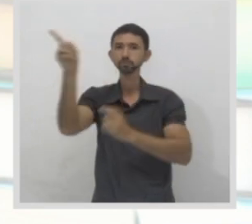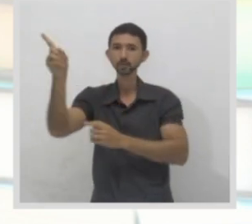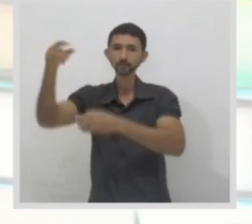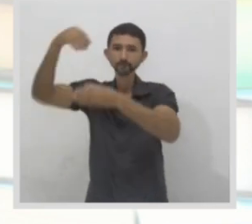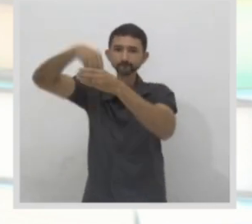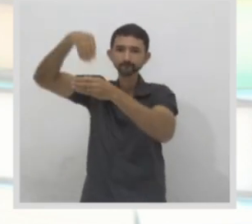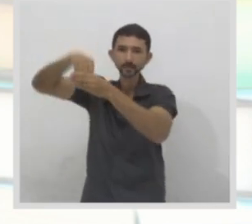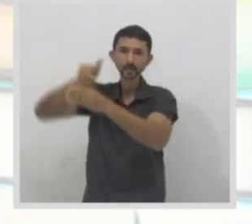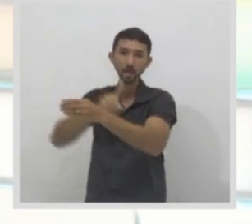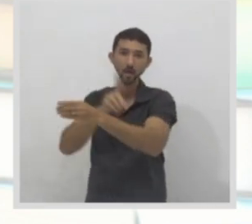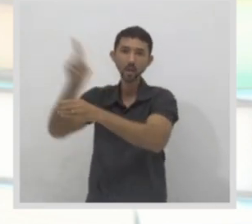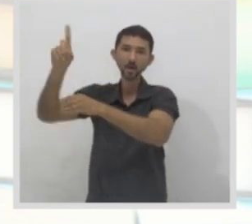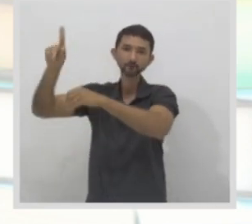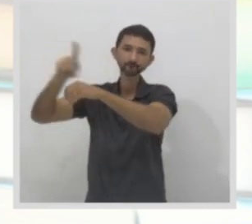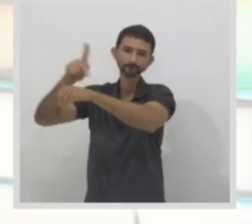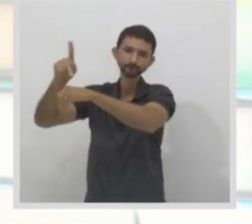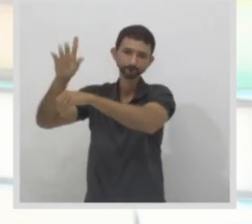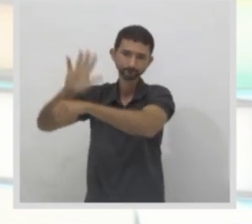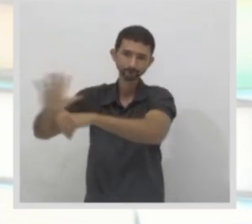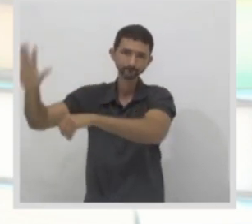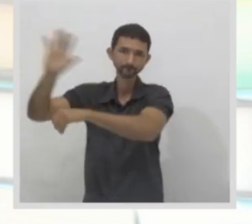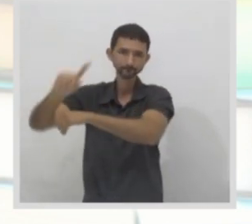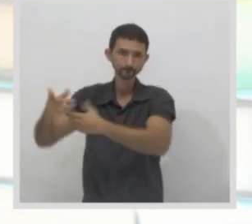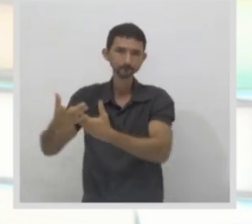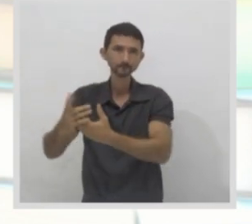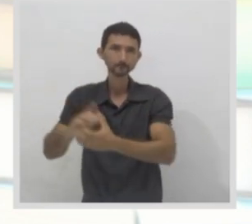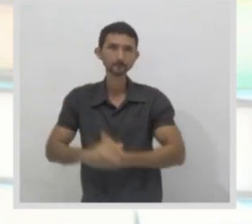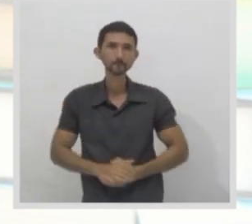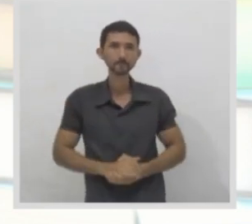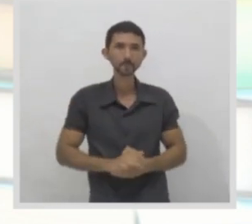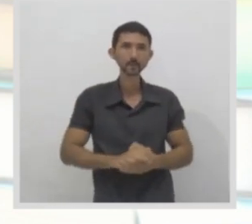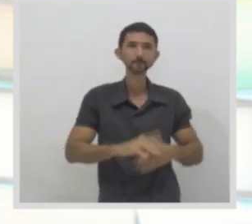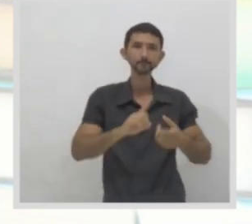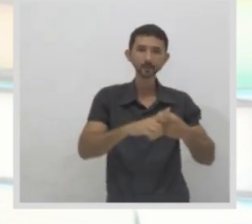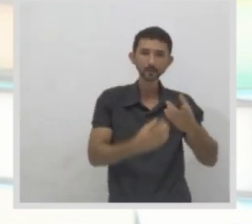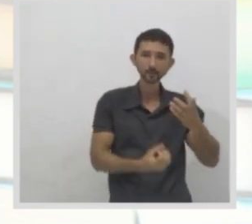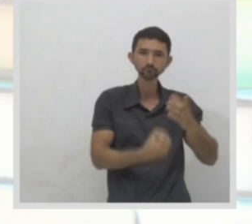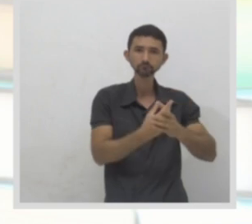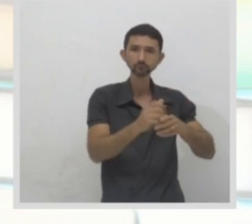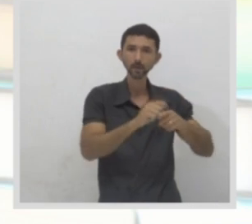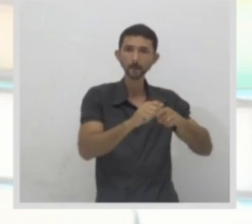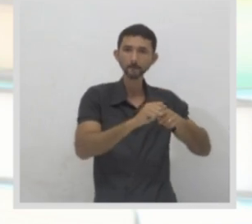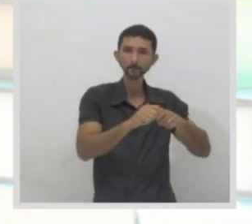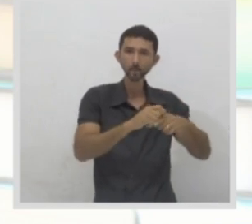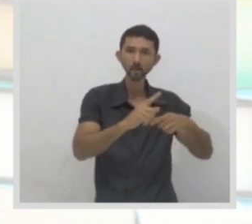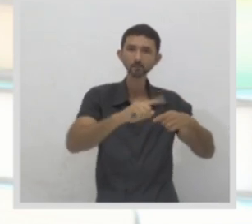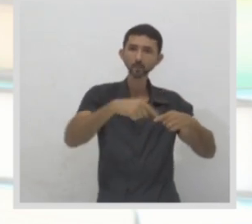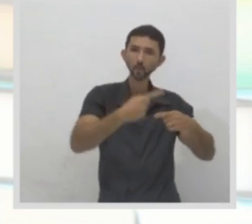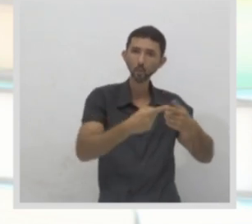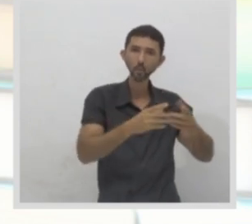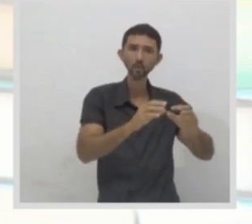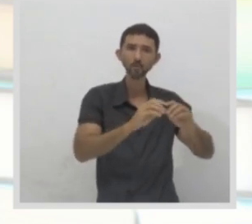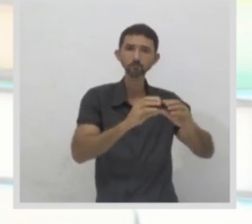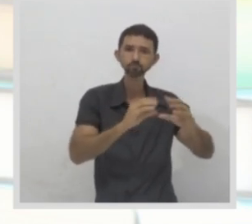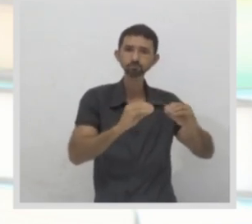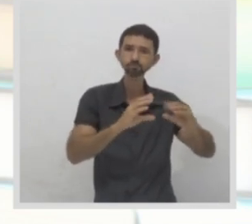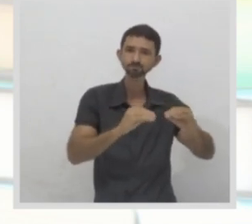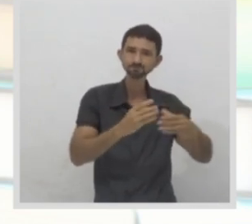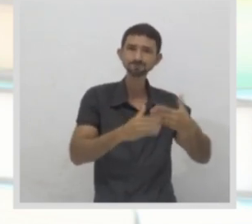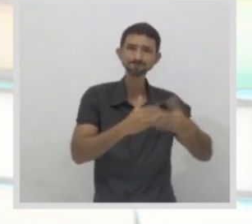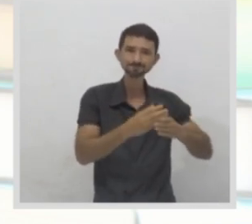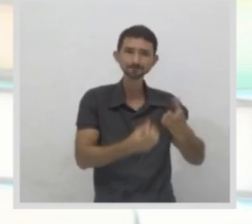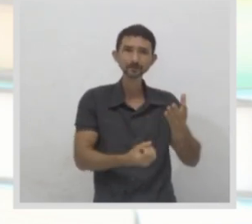né? E também o surgimento da borracha sintética, ela acabou criando